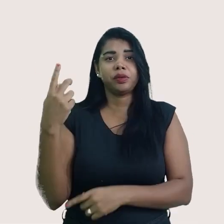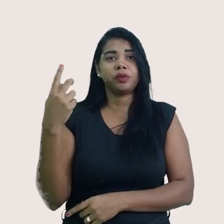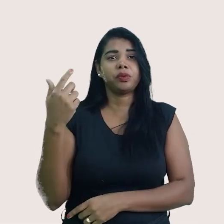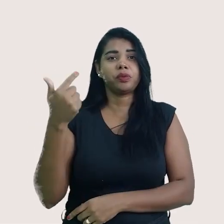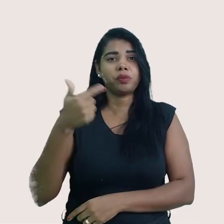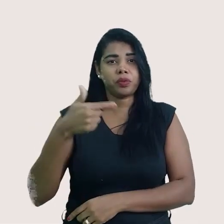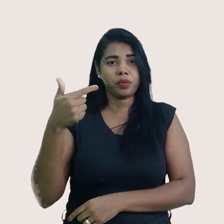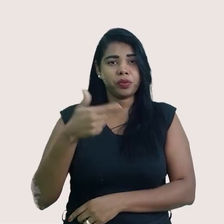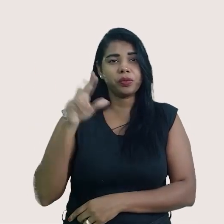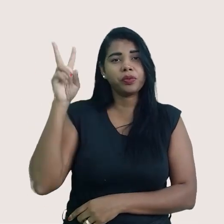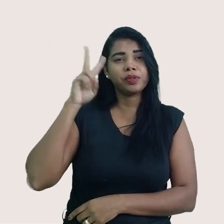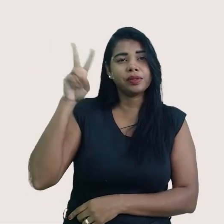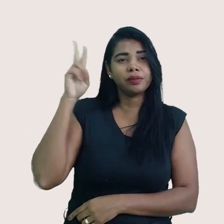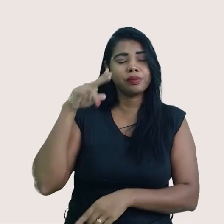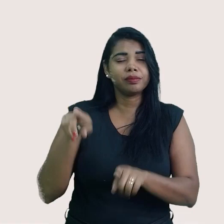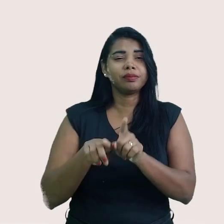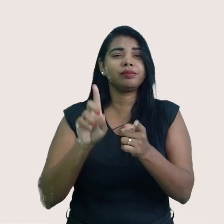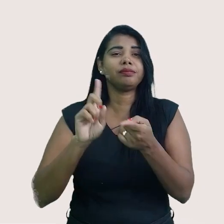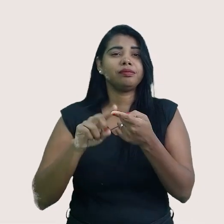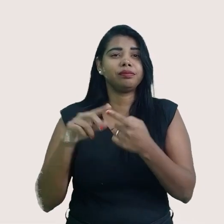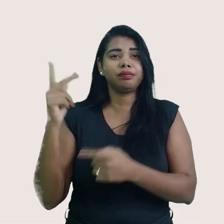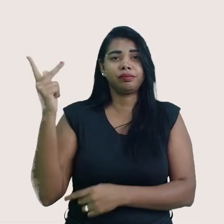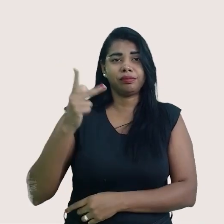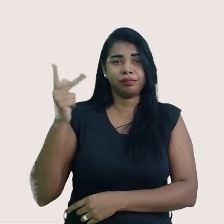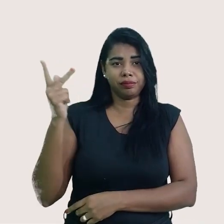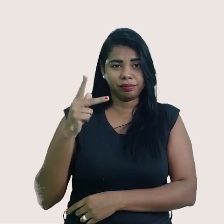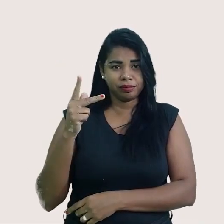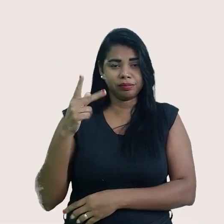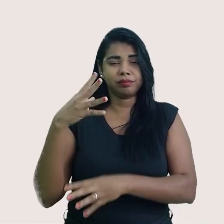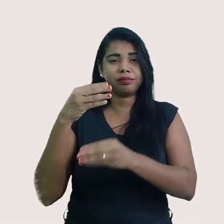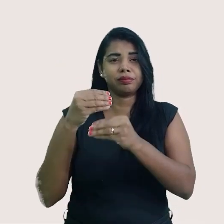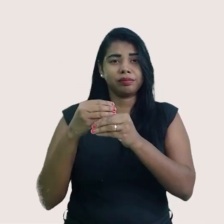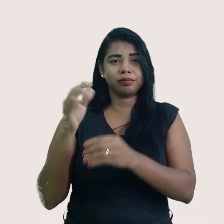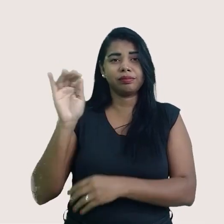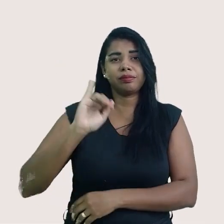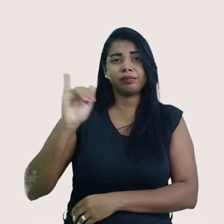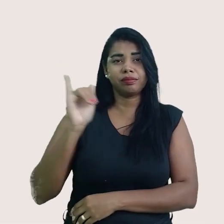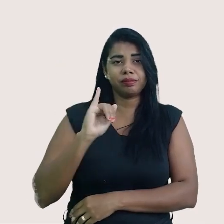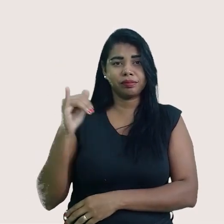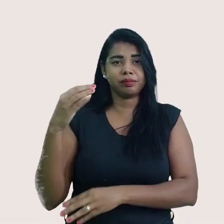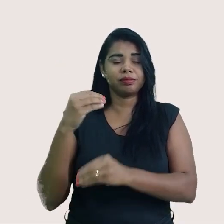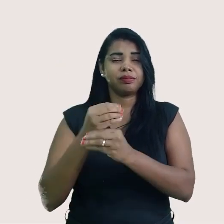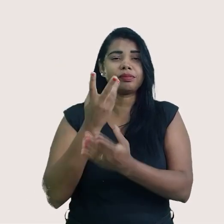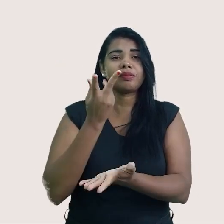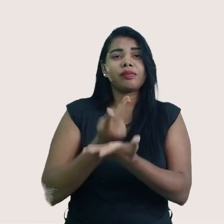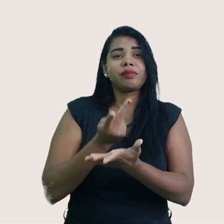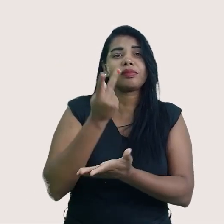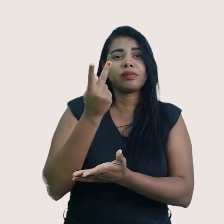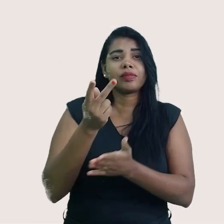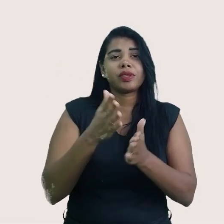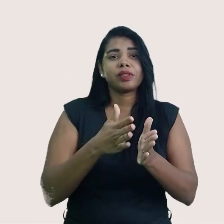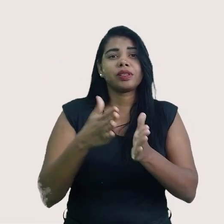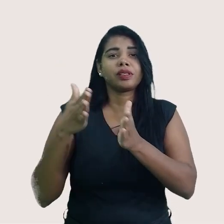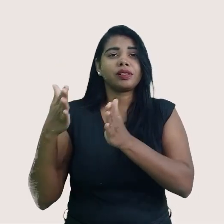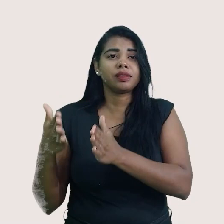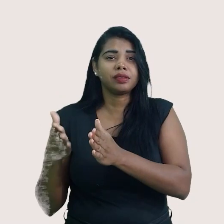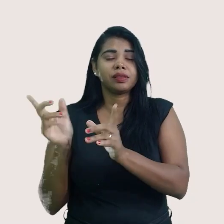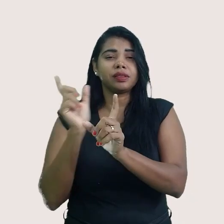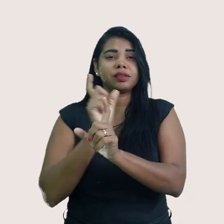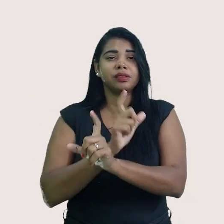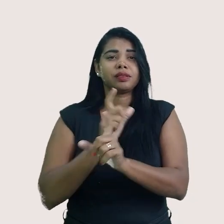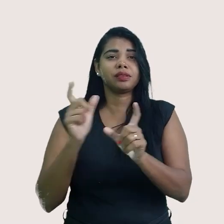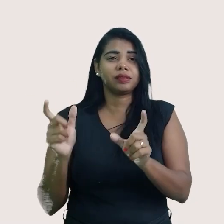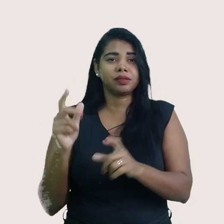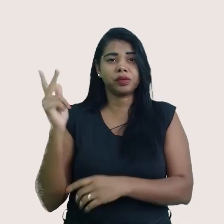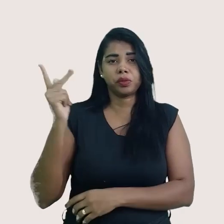aí, ó, lembrando que essa tendência sendo par, a interferência é construtiva, ímpar destrutiva, se elas estiverem em fase, e em oposição de fase, esse